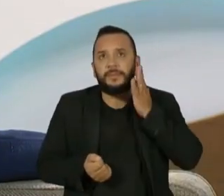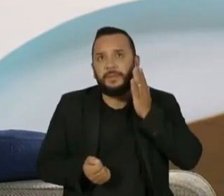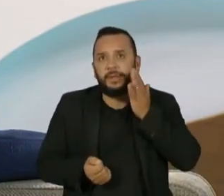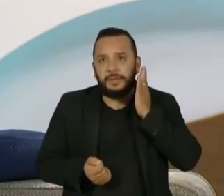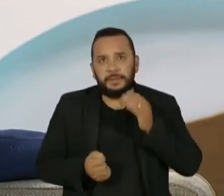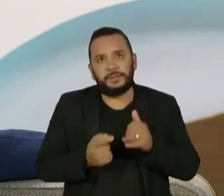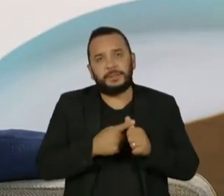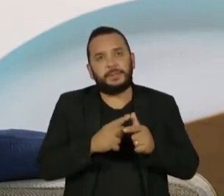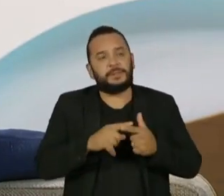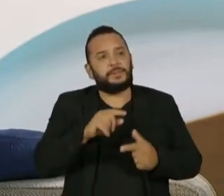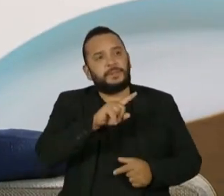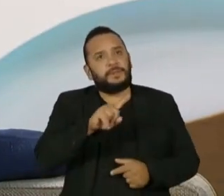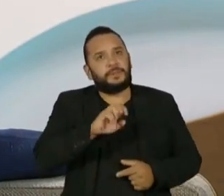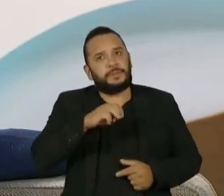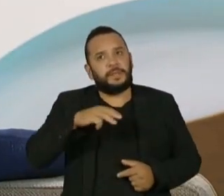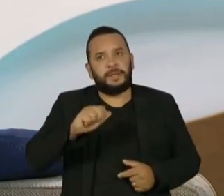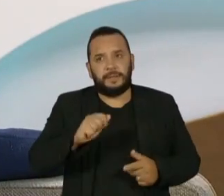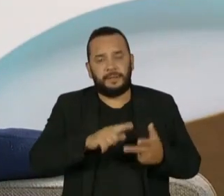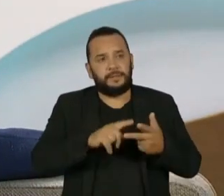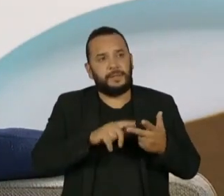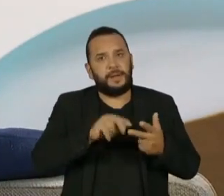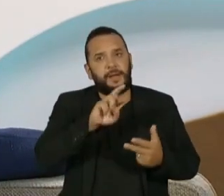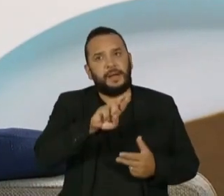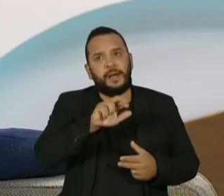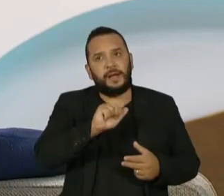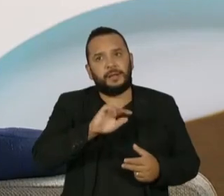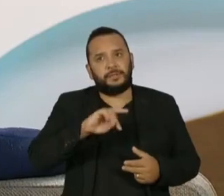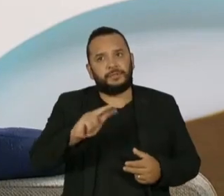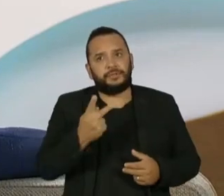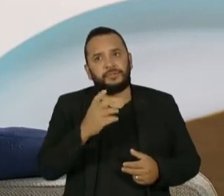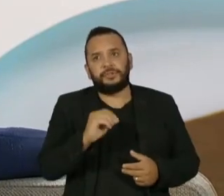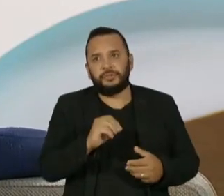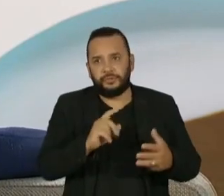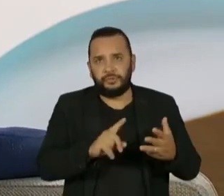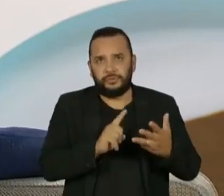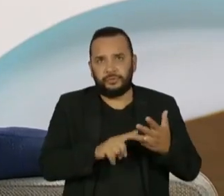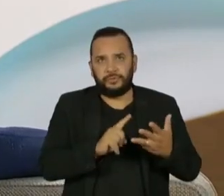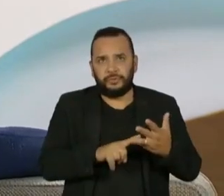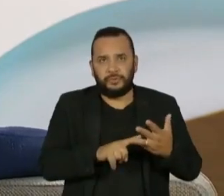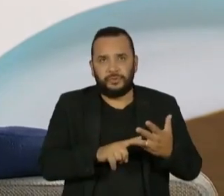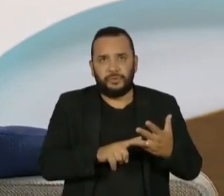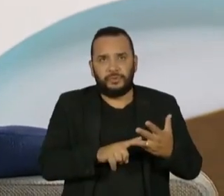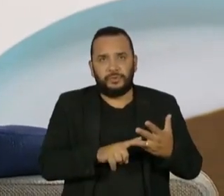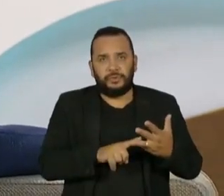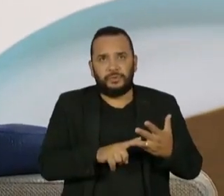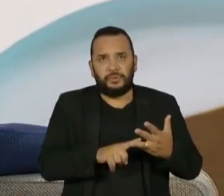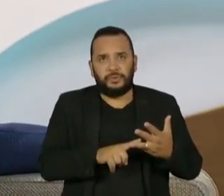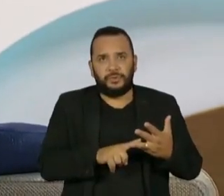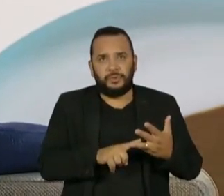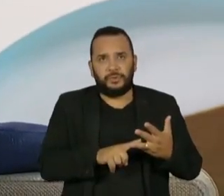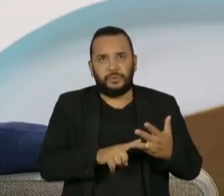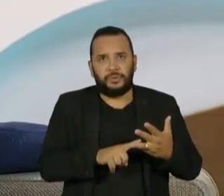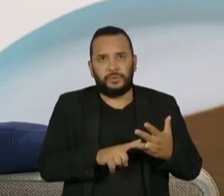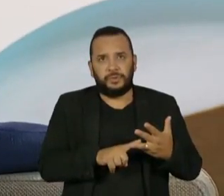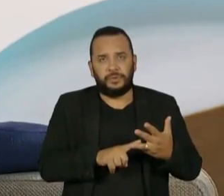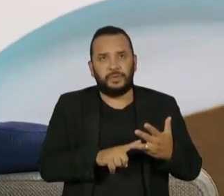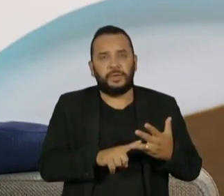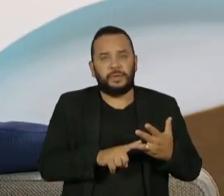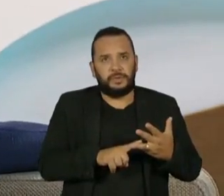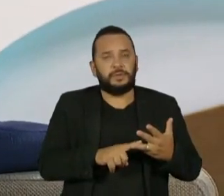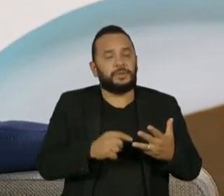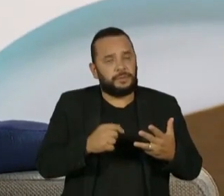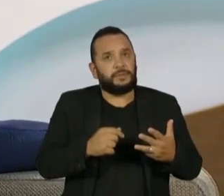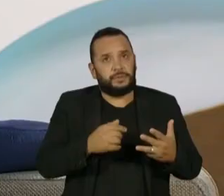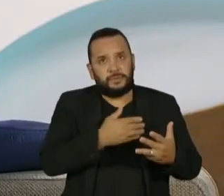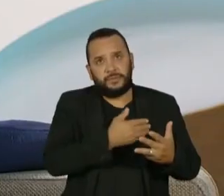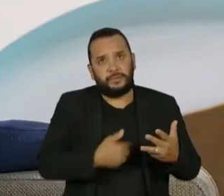Tarcísio, o Zema, o Ratinho, né, quem mais? Algum dos filhos, o Michele?